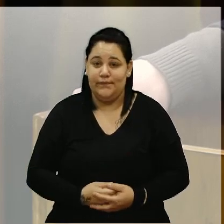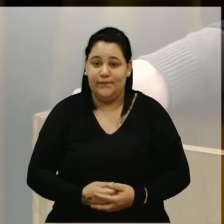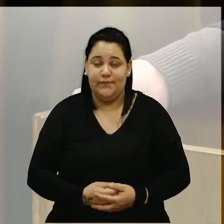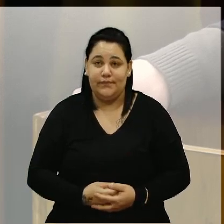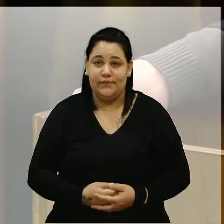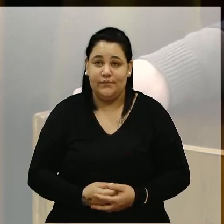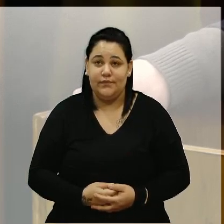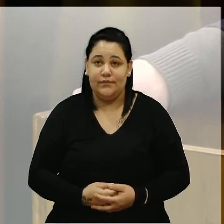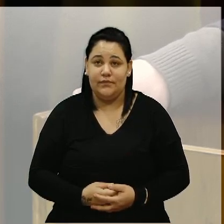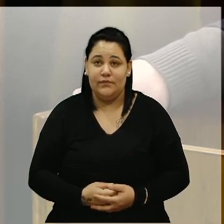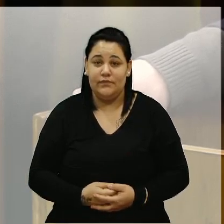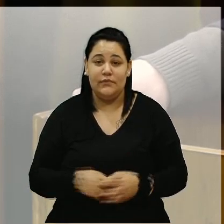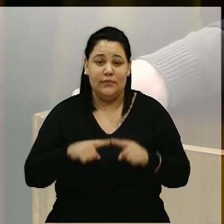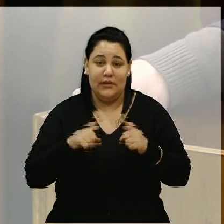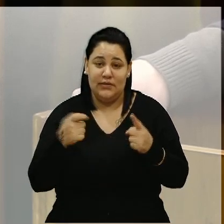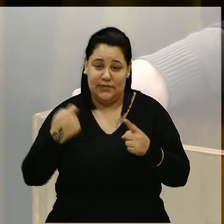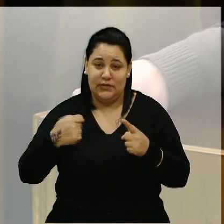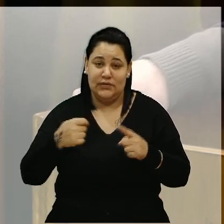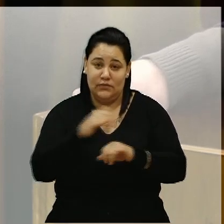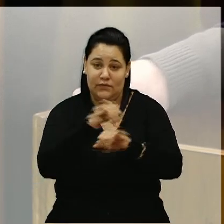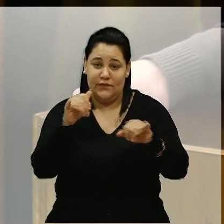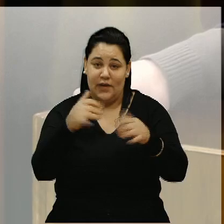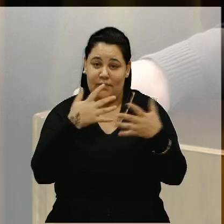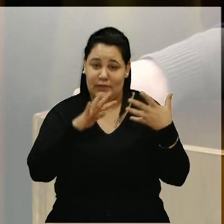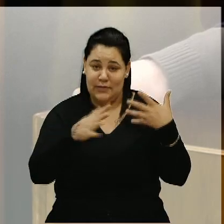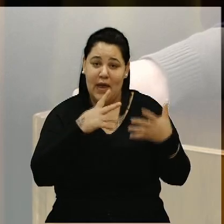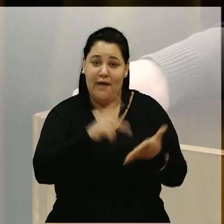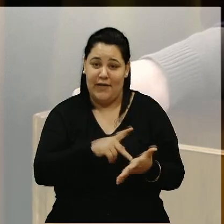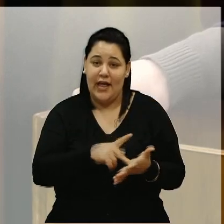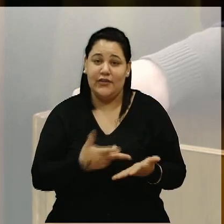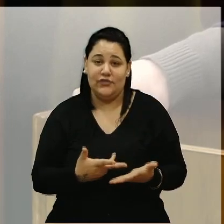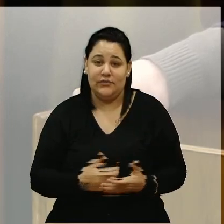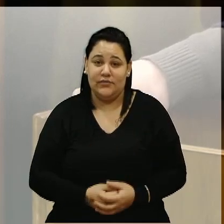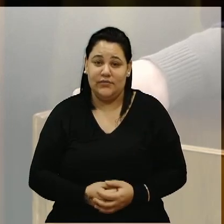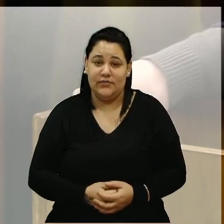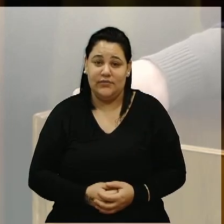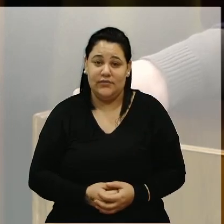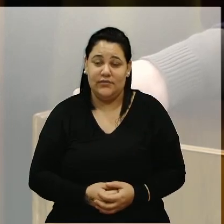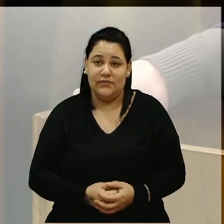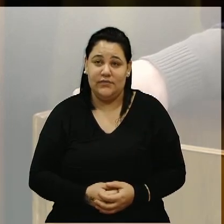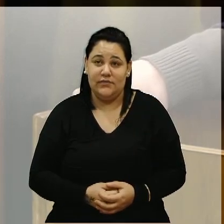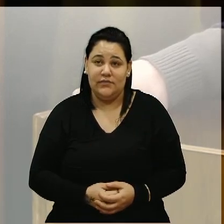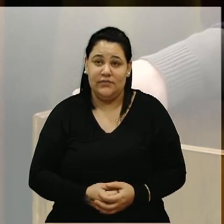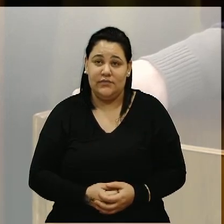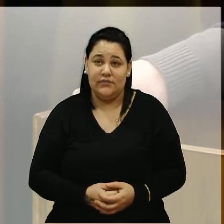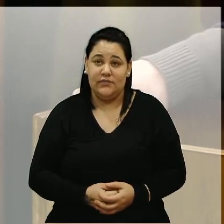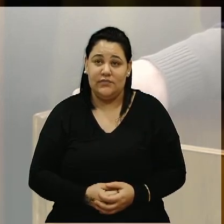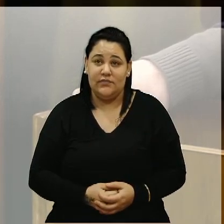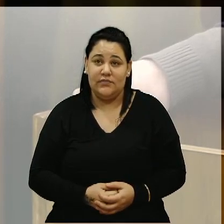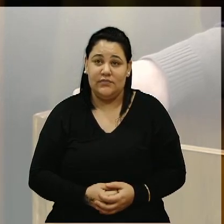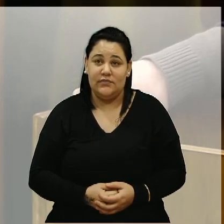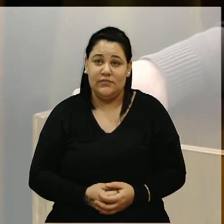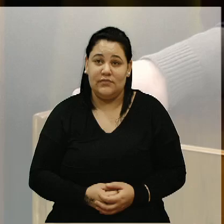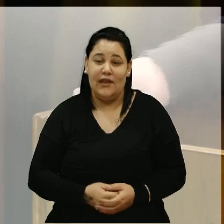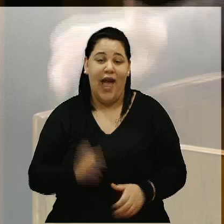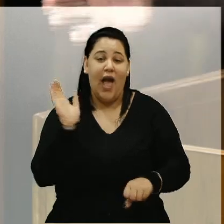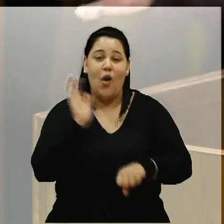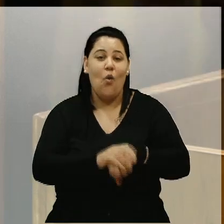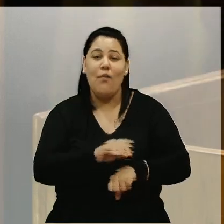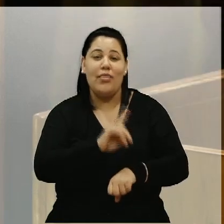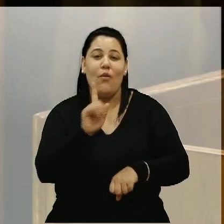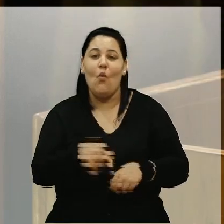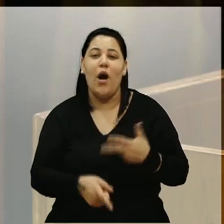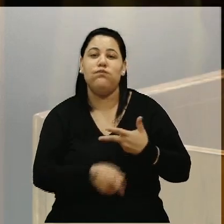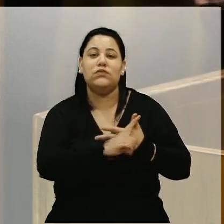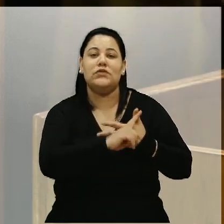Mas temos que ser transparente, que a causa nem sempre é do executivo. E nesses casos, por exemplo,